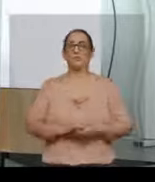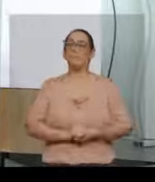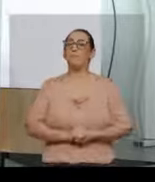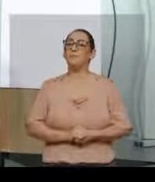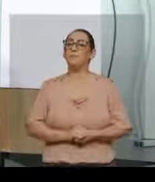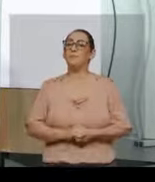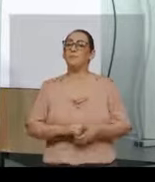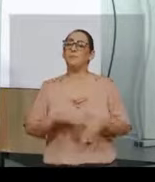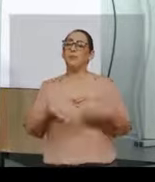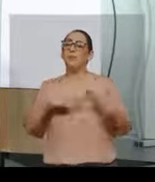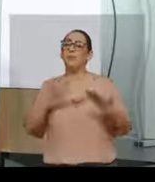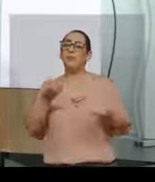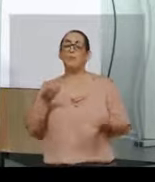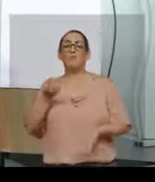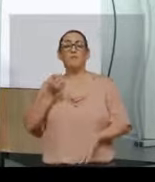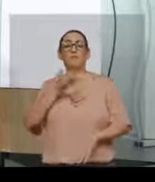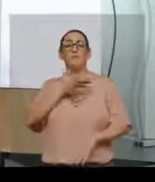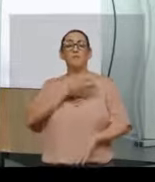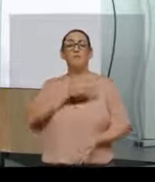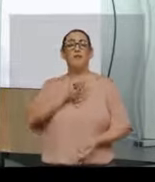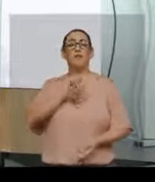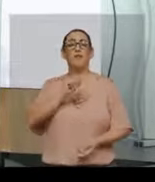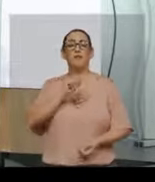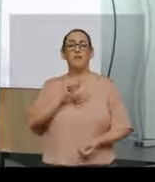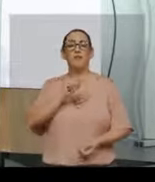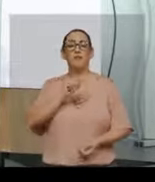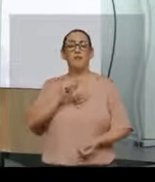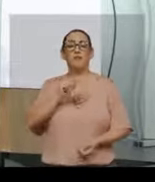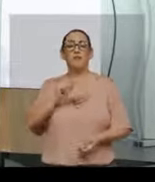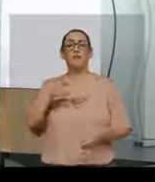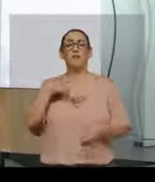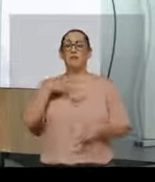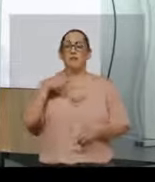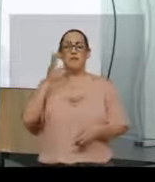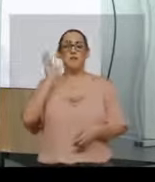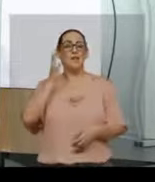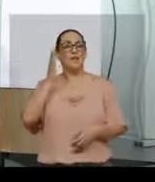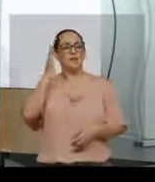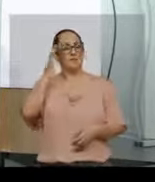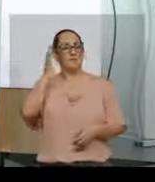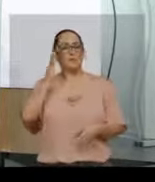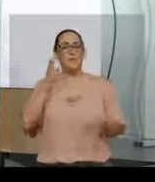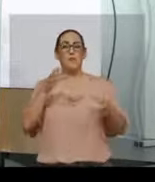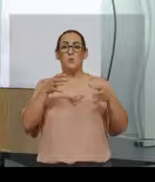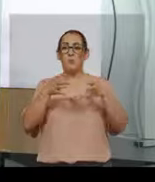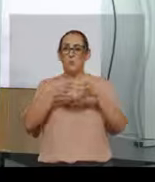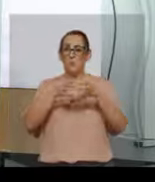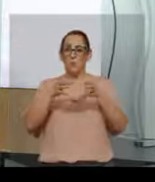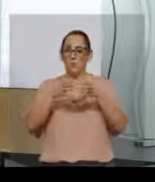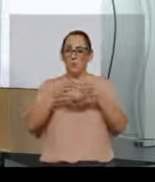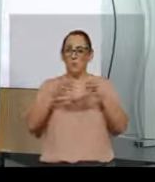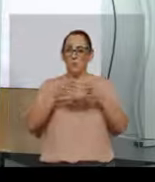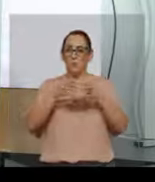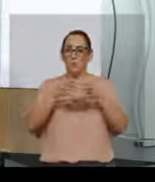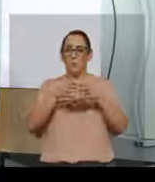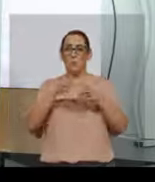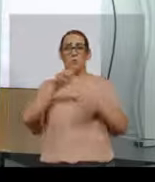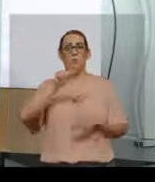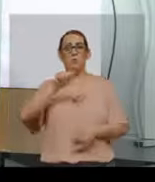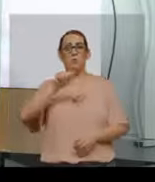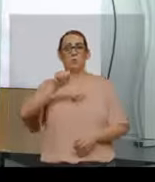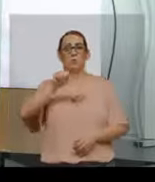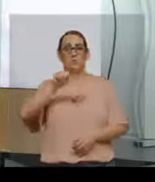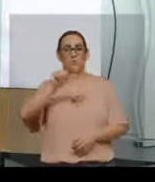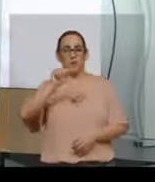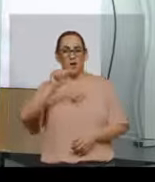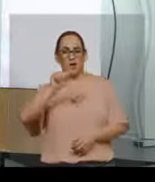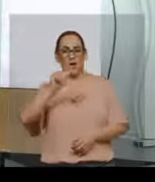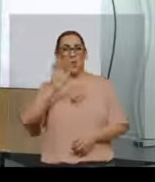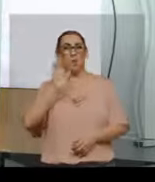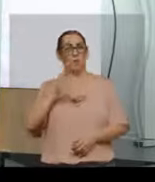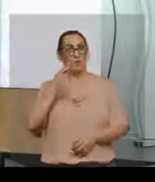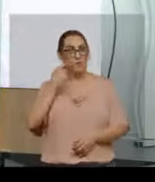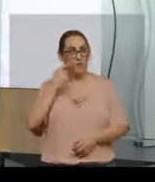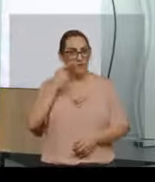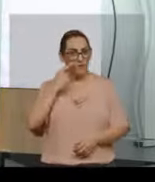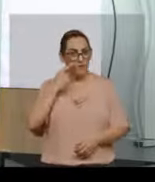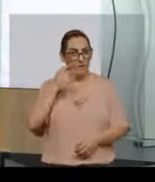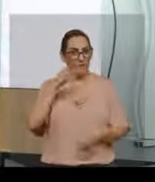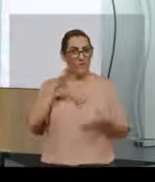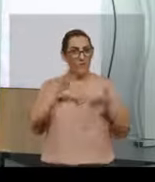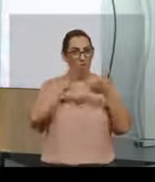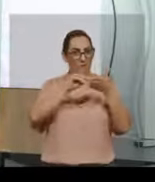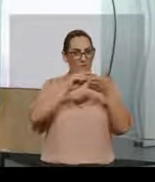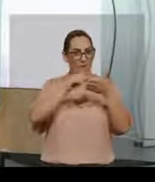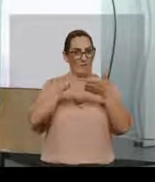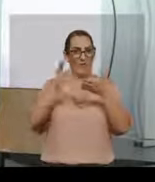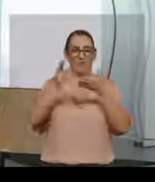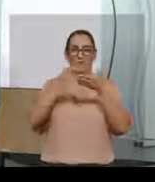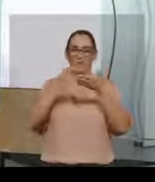Atualmente, então, nós sabemos que um grupo de algas verdes aquáticas, que é aquela que eu mostrei a foto para vocês no slide anterior,